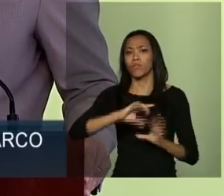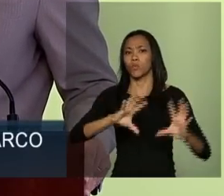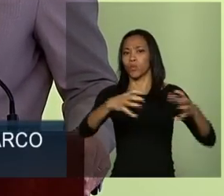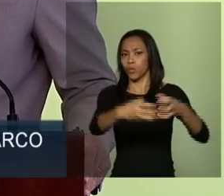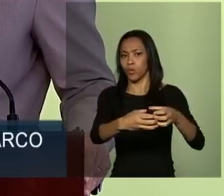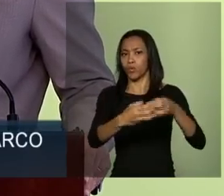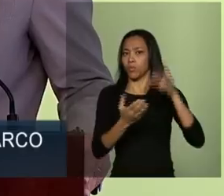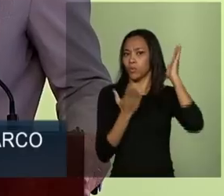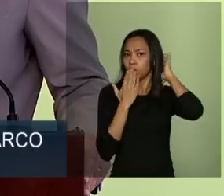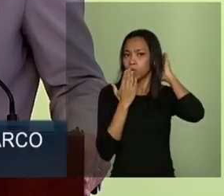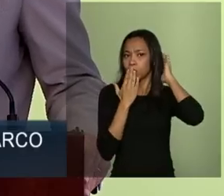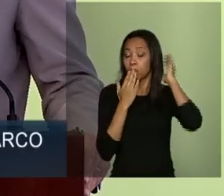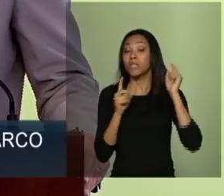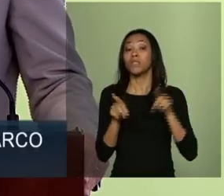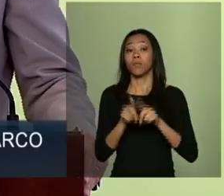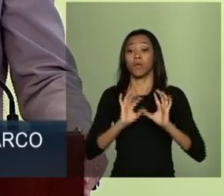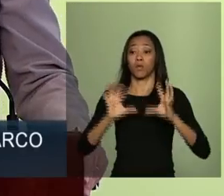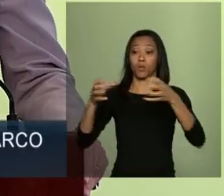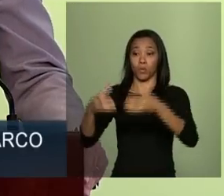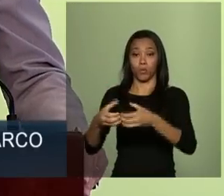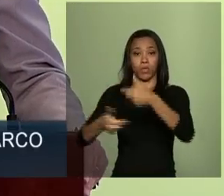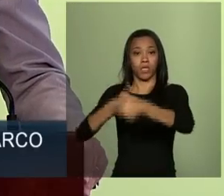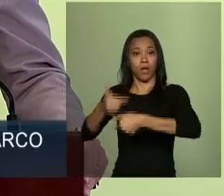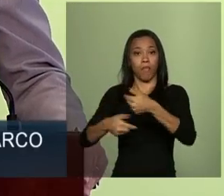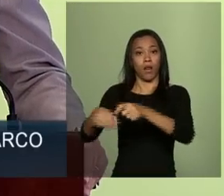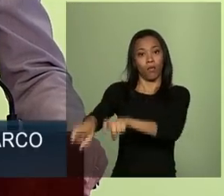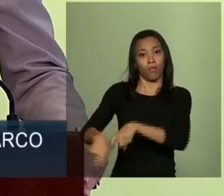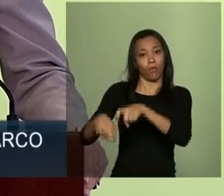e camponesa do nosso país.